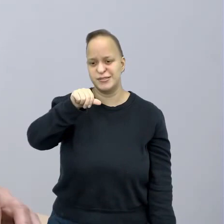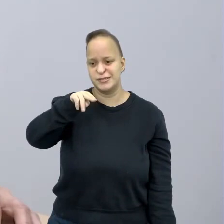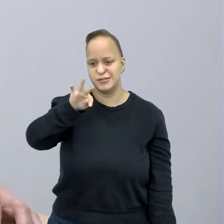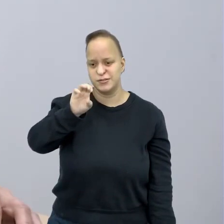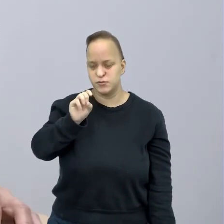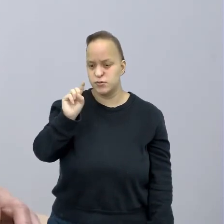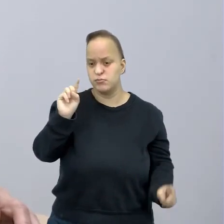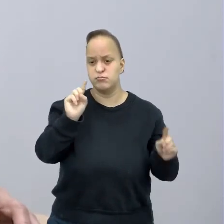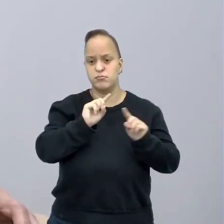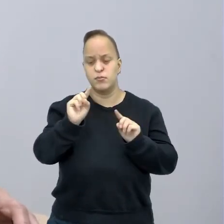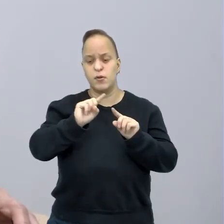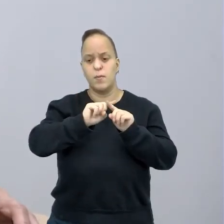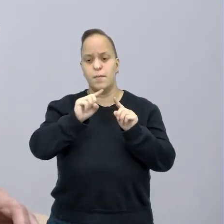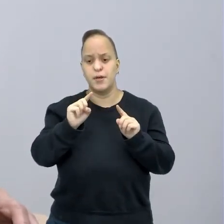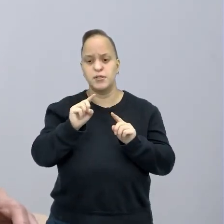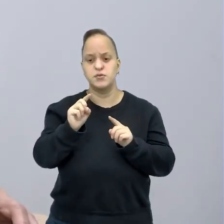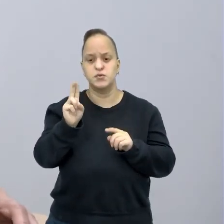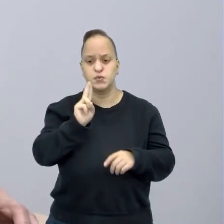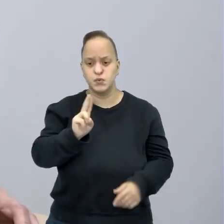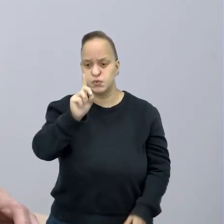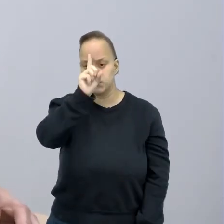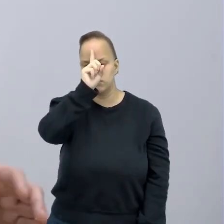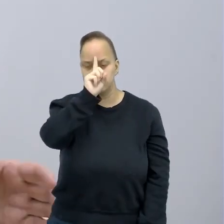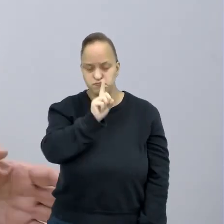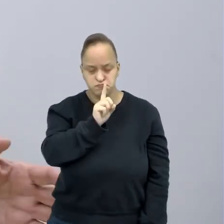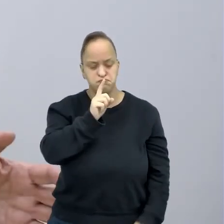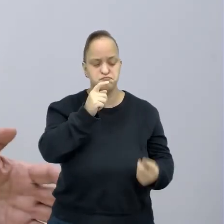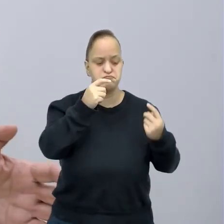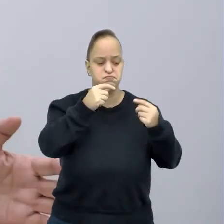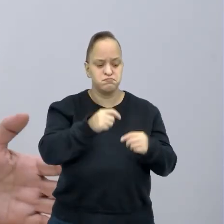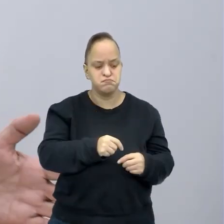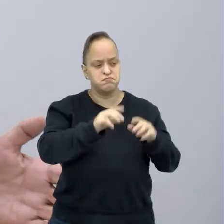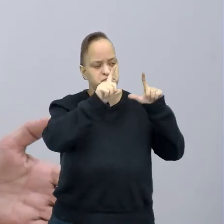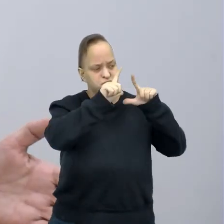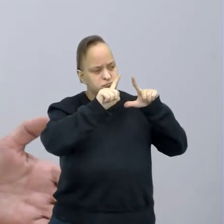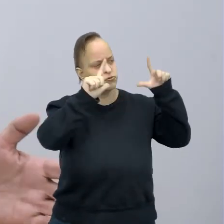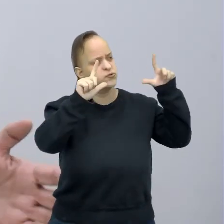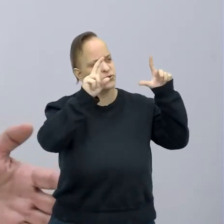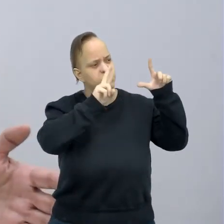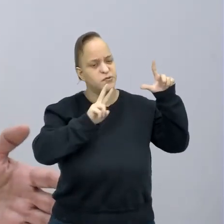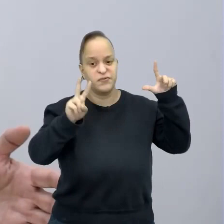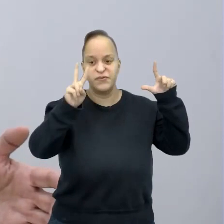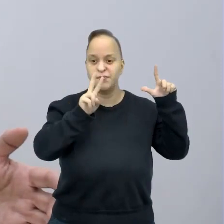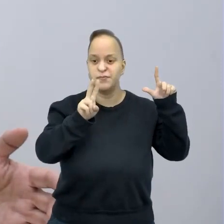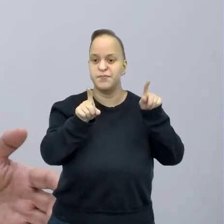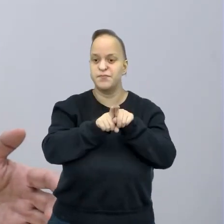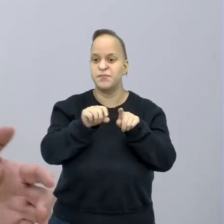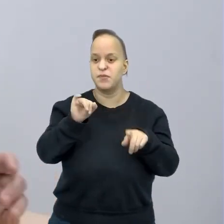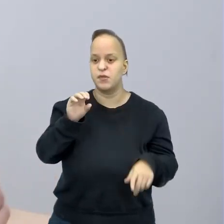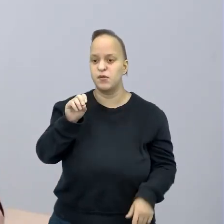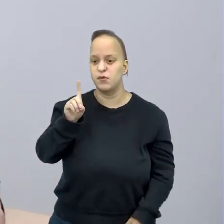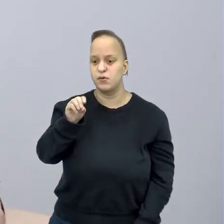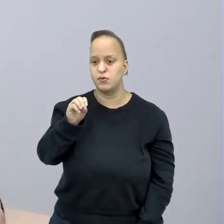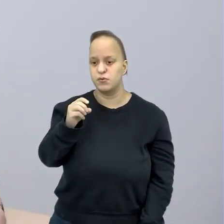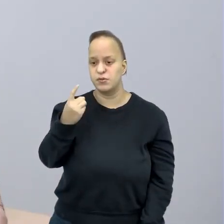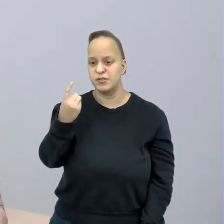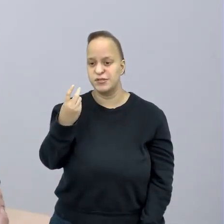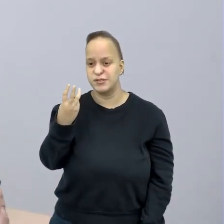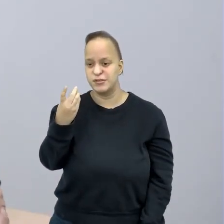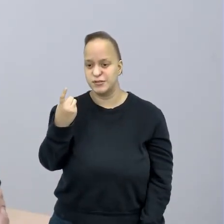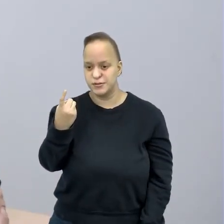imagens usando um campo magnético e ondas de rádio. Já o iodo, o 131, que o nosso amigo falou que fez